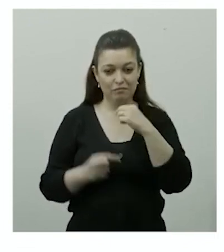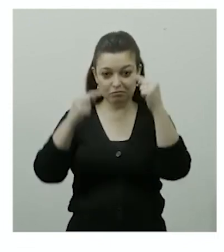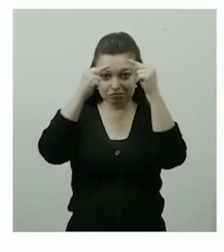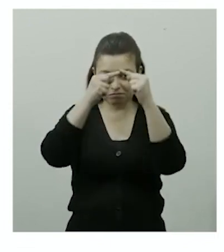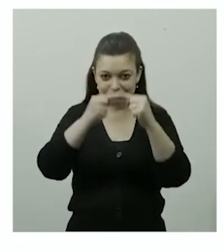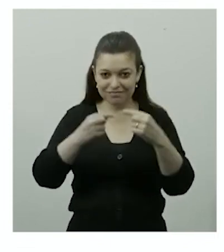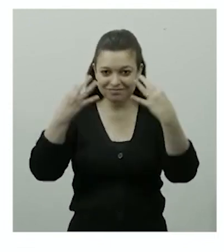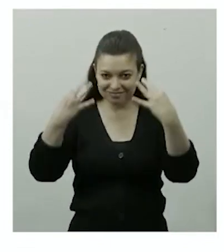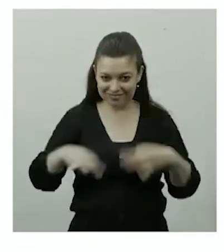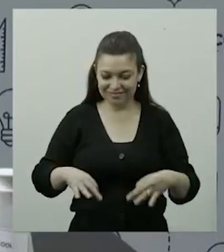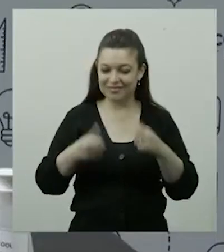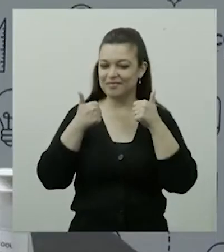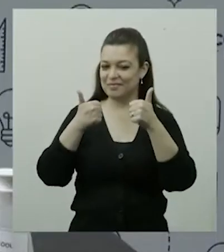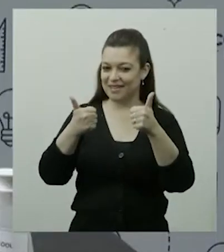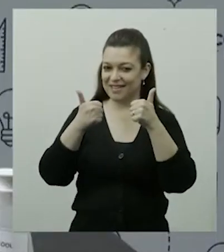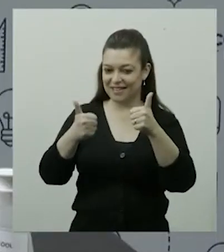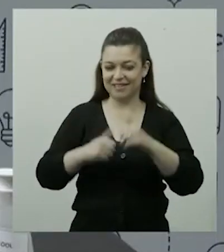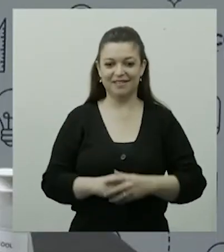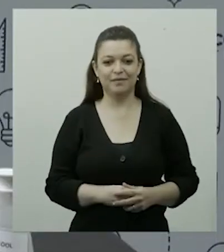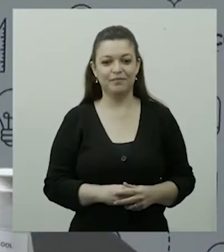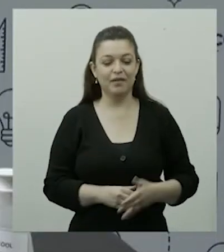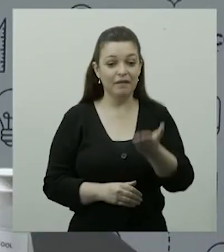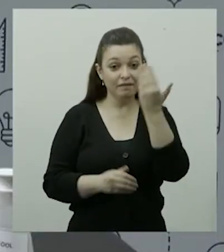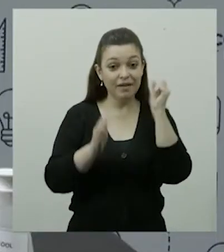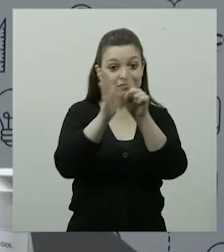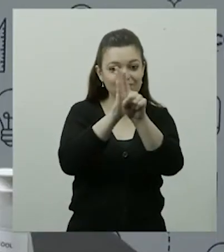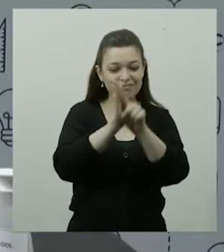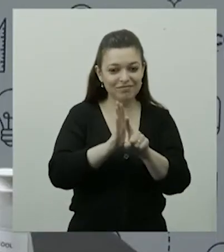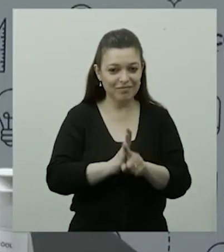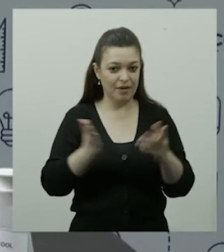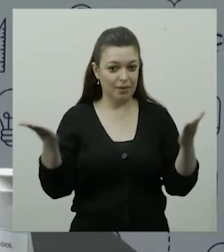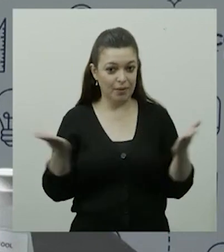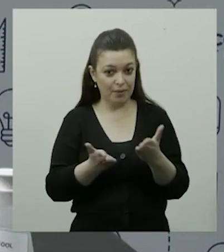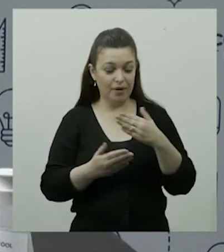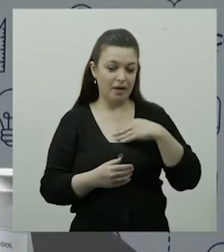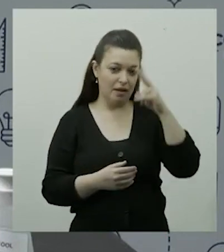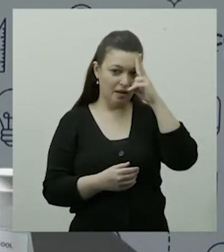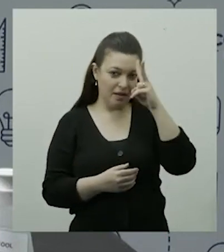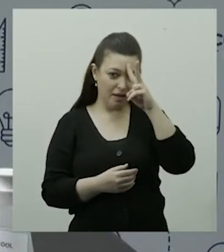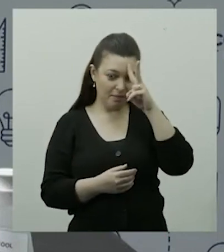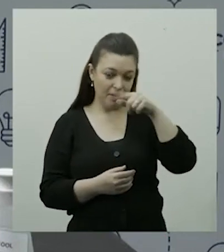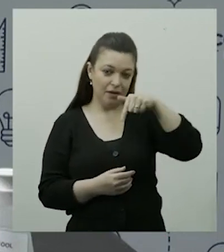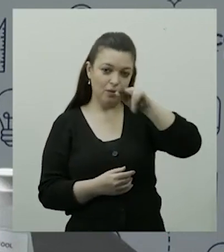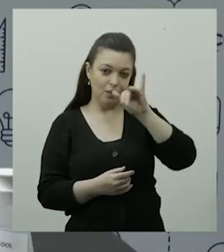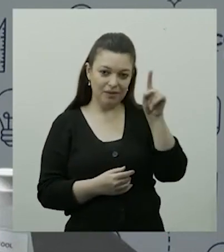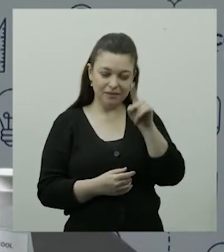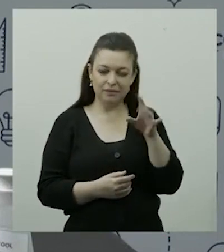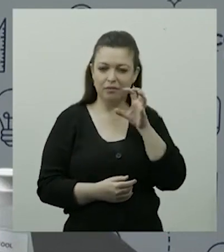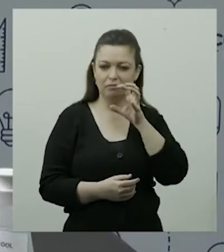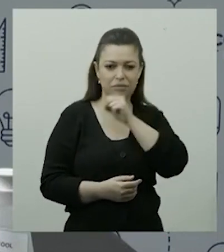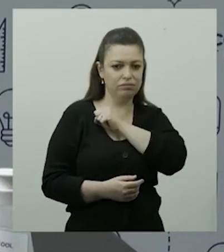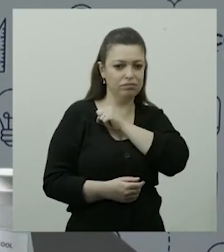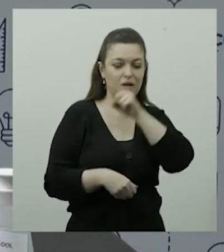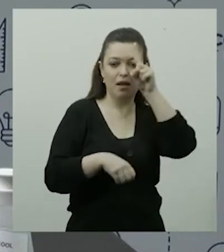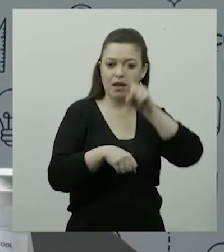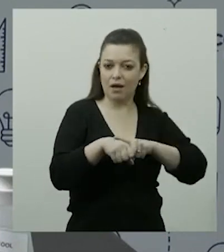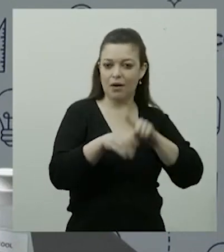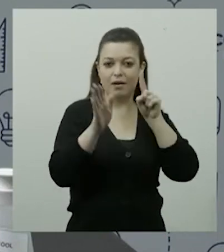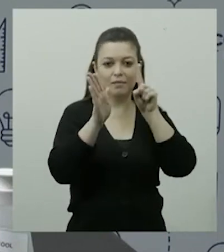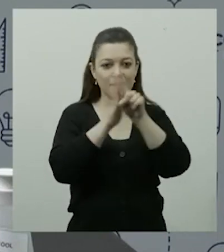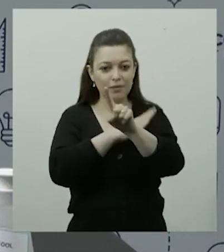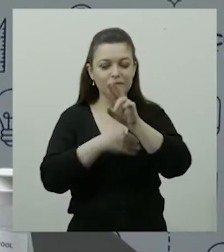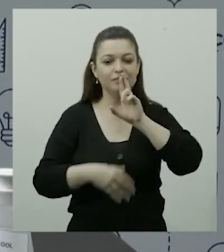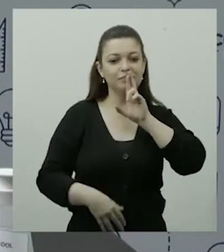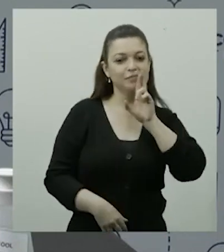aí? Joia! Vamos pro quiz? Lembram como é que é o quiz? É aquele que é rapidinho. A gente faz a pergunta e já vem